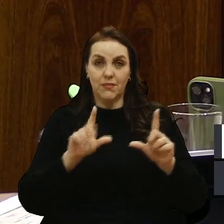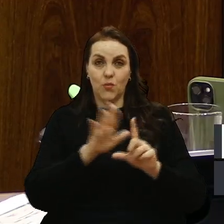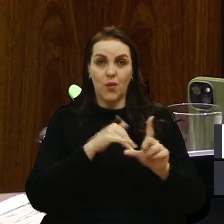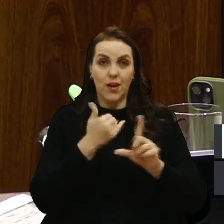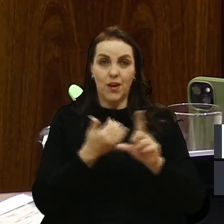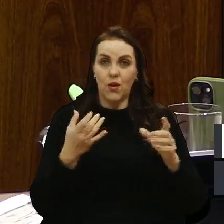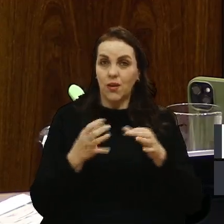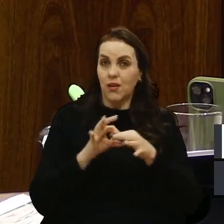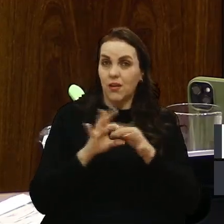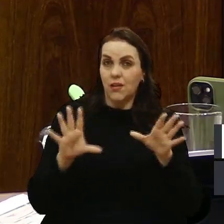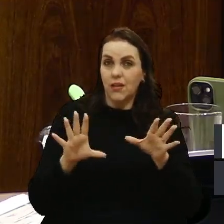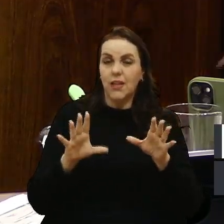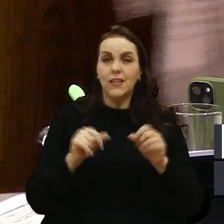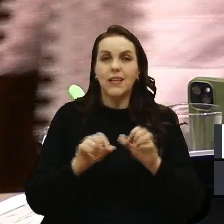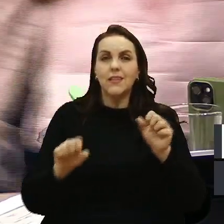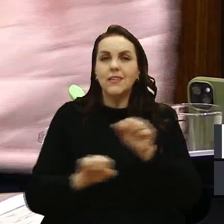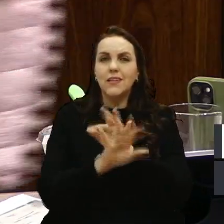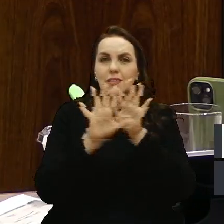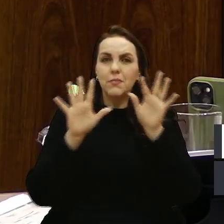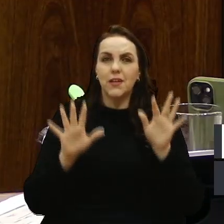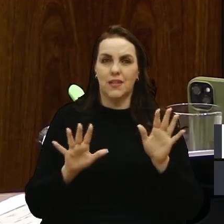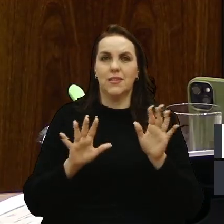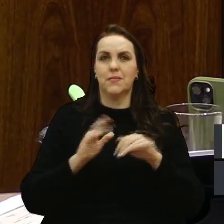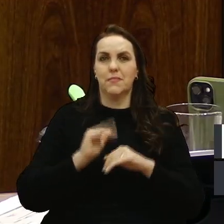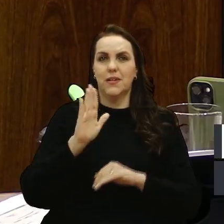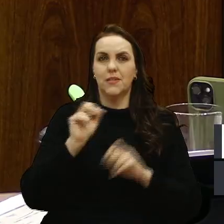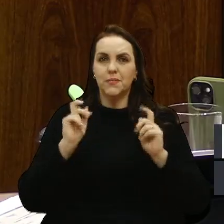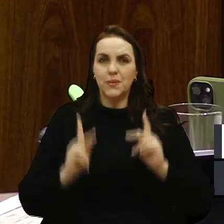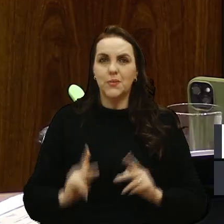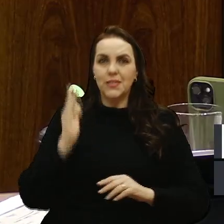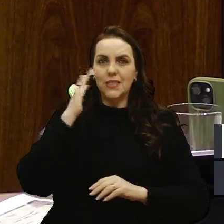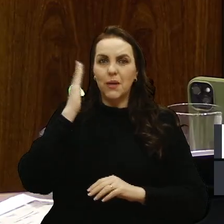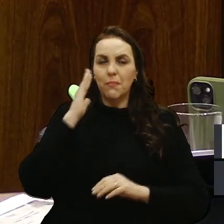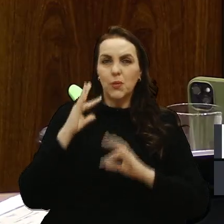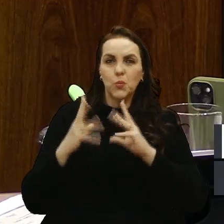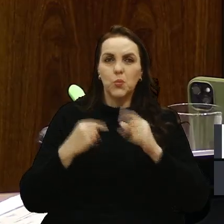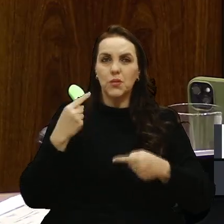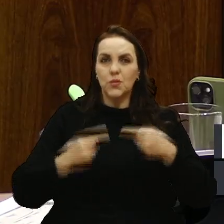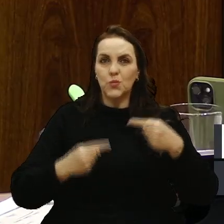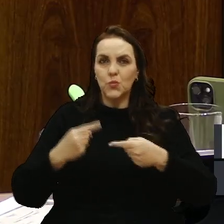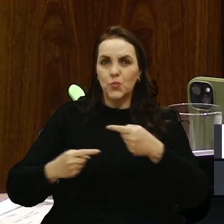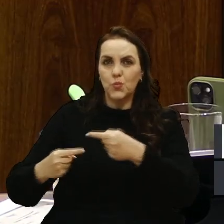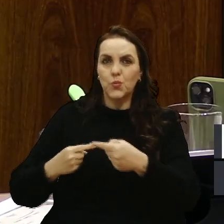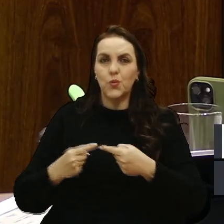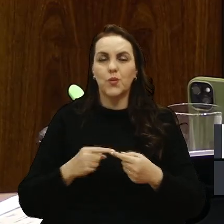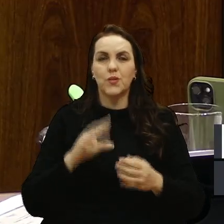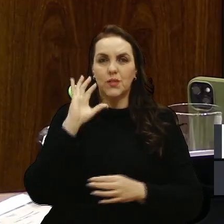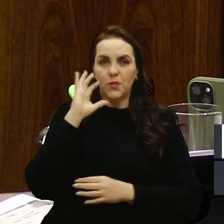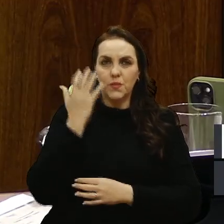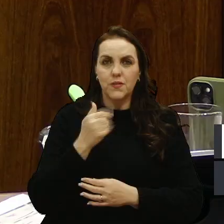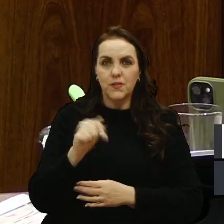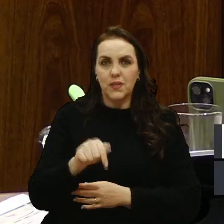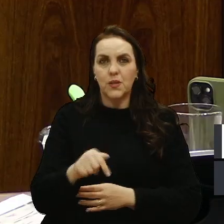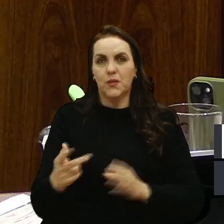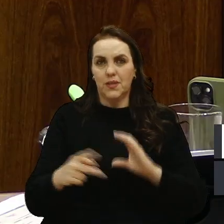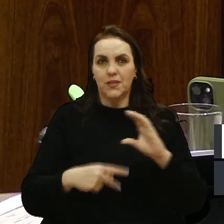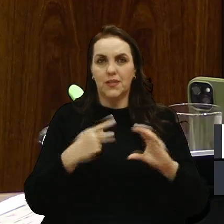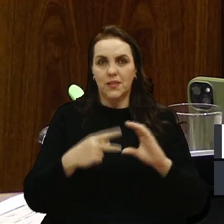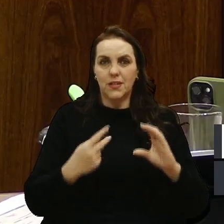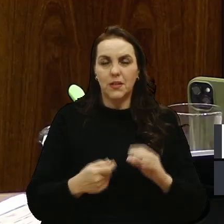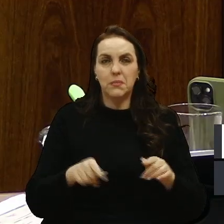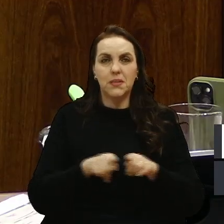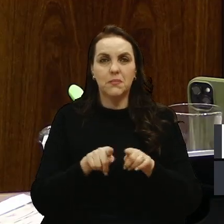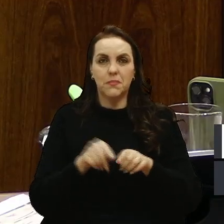significa mais transparência para que as pessoas saibam quais são as discussões que estão acontecendo aqui dentro e consigam